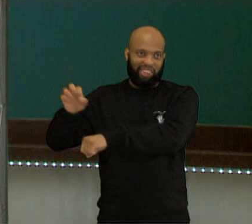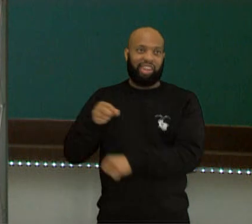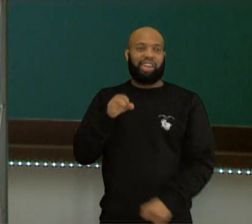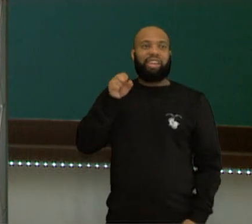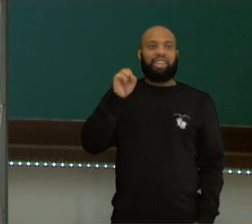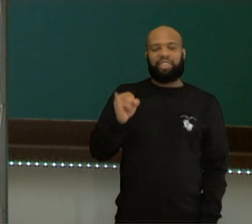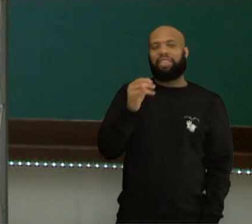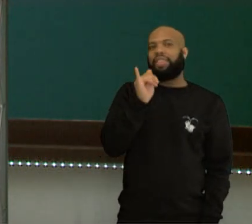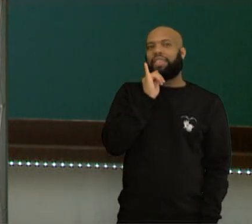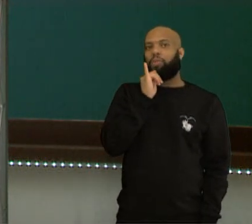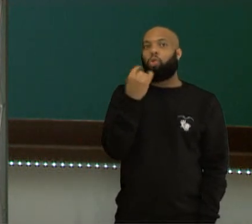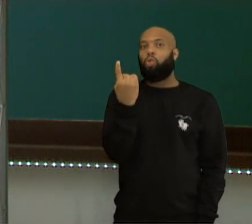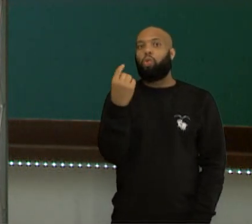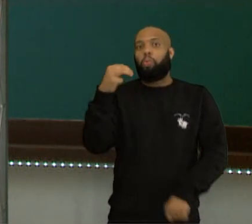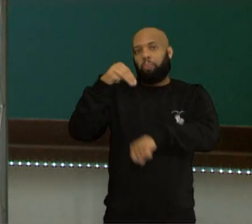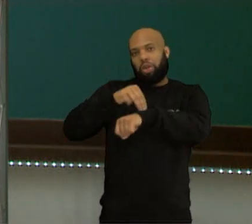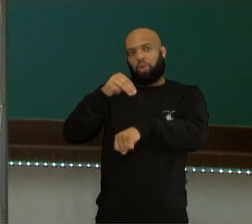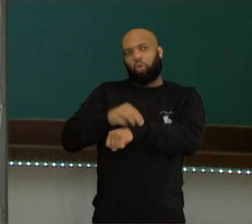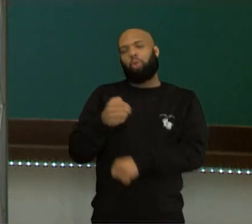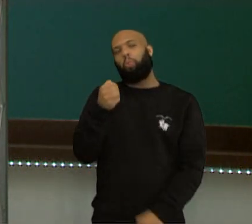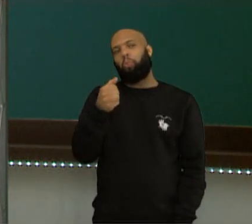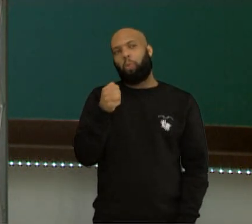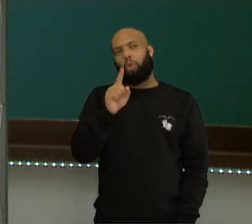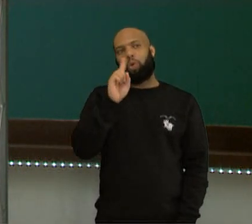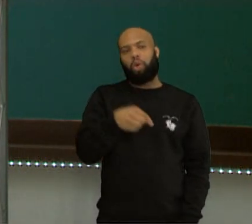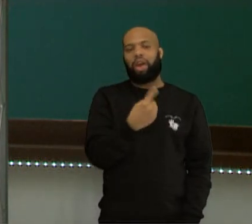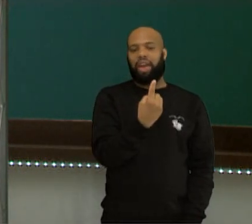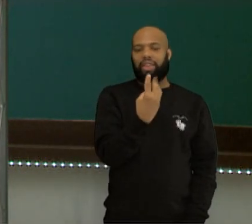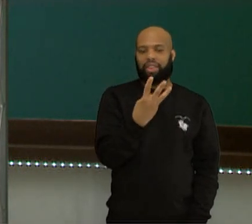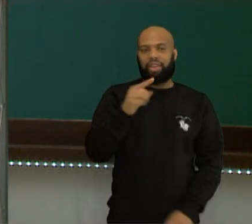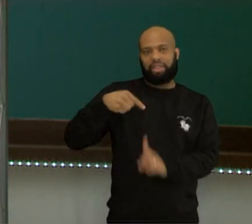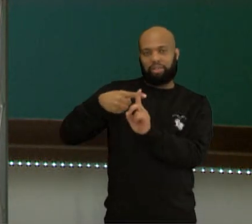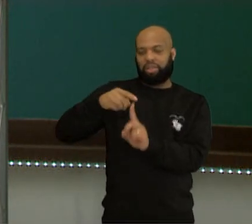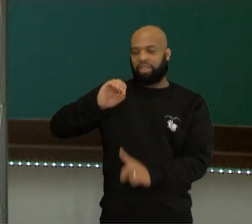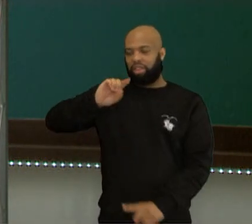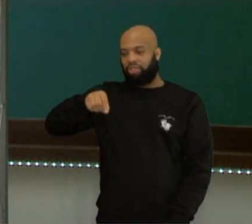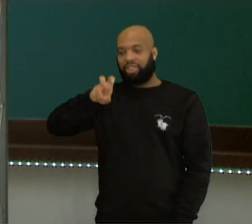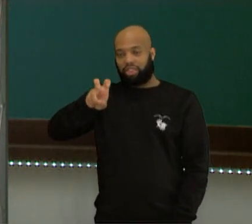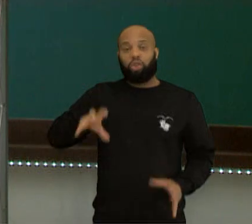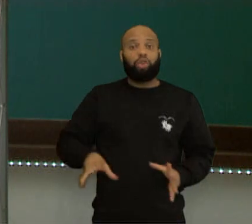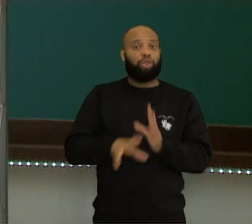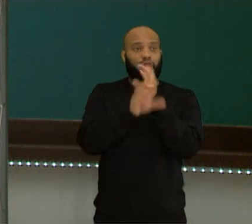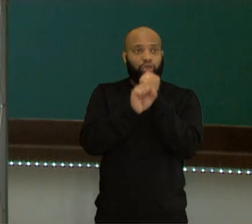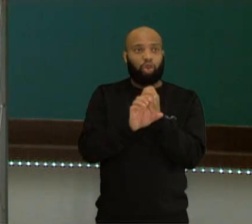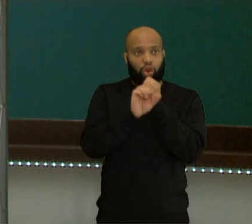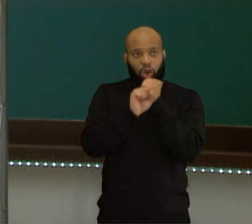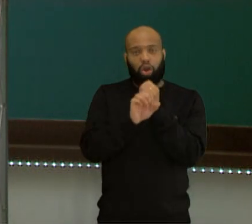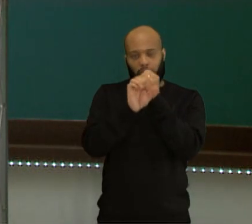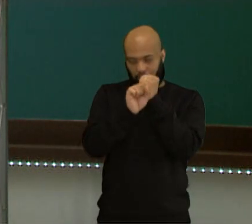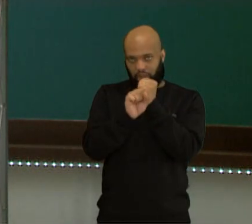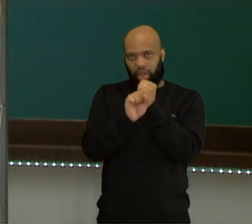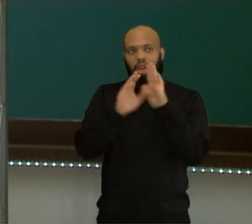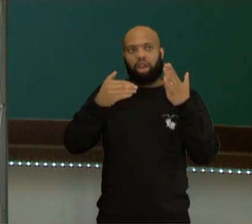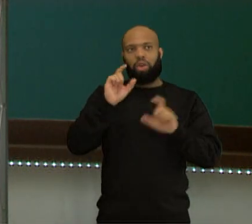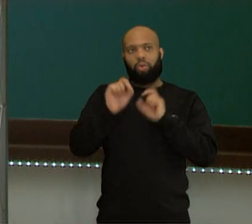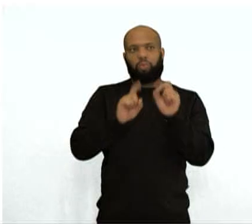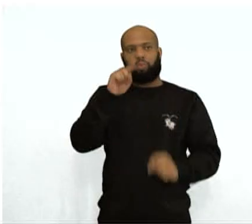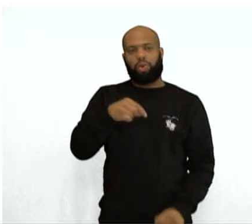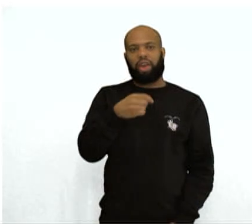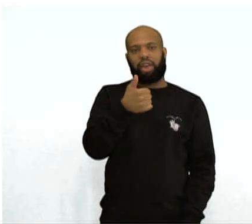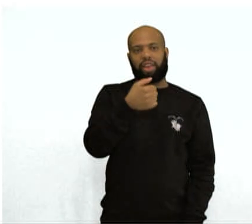utilizando esse patinete, tá? E aí, olha só como é que fica essa lei de formação. Então, nós temos o preço, né, em relação